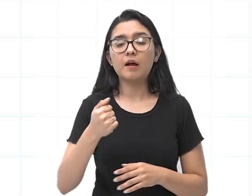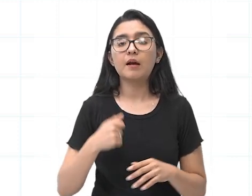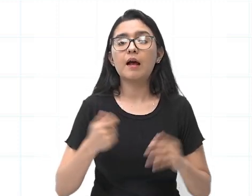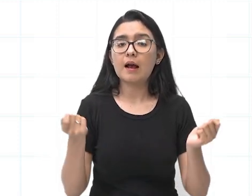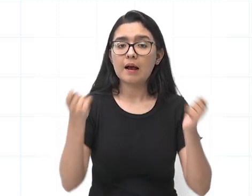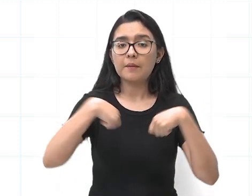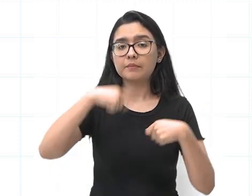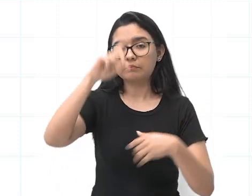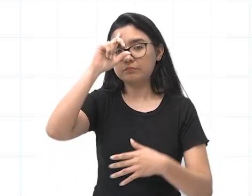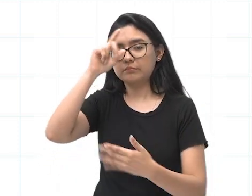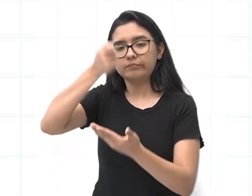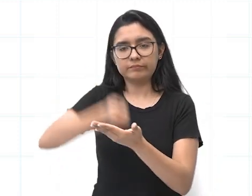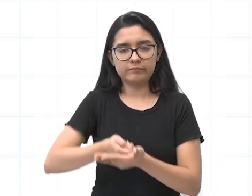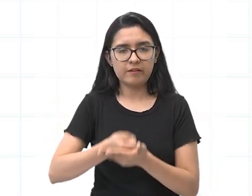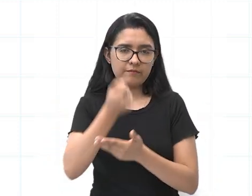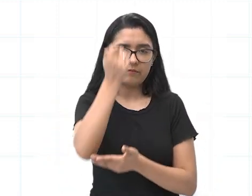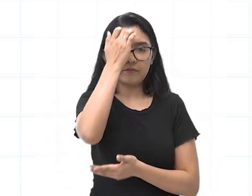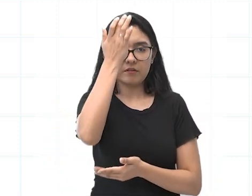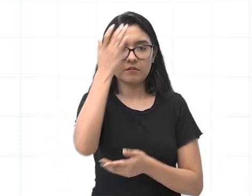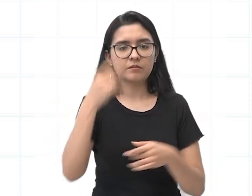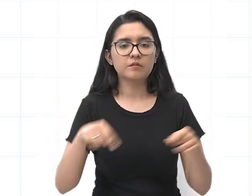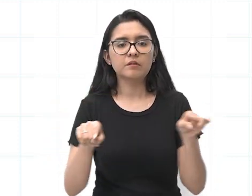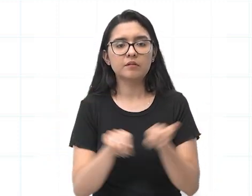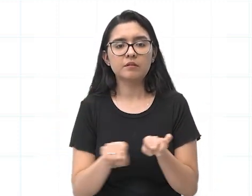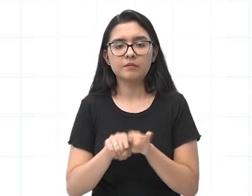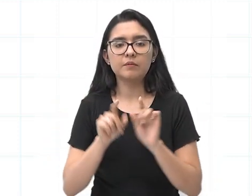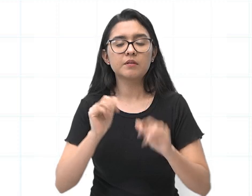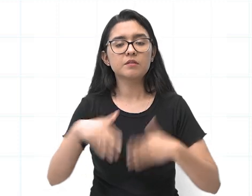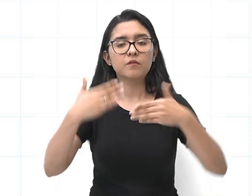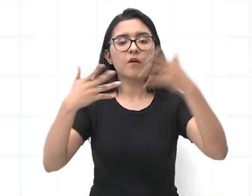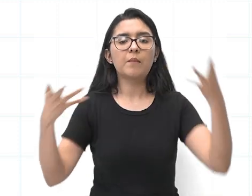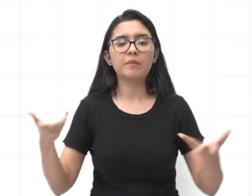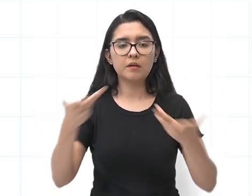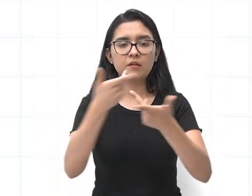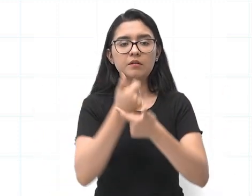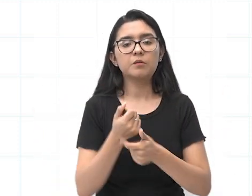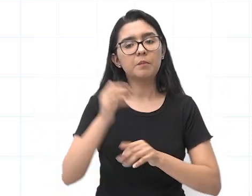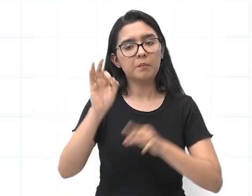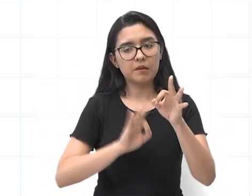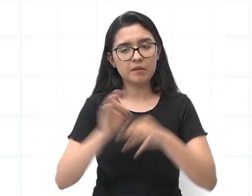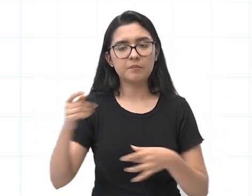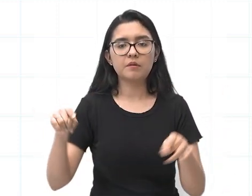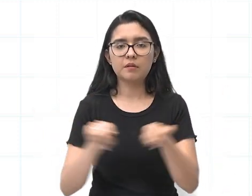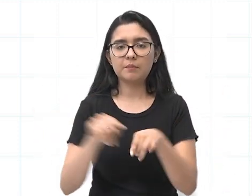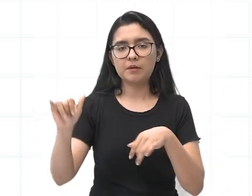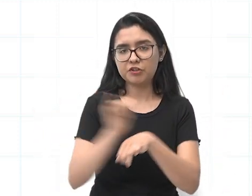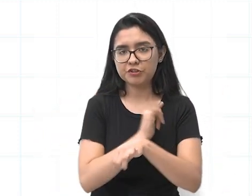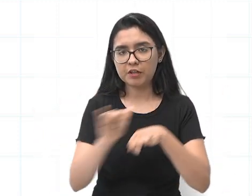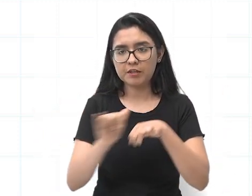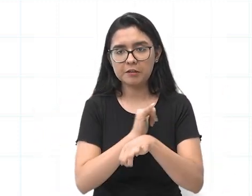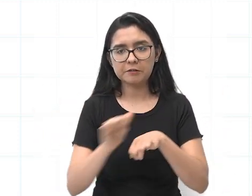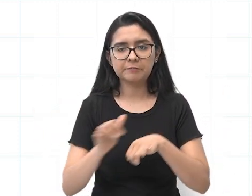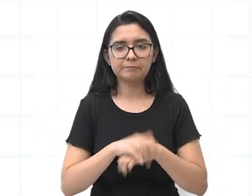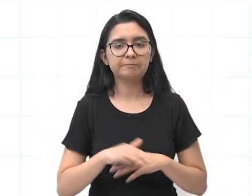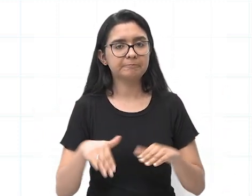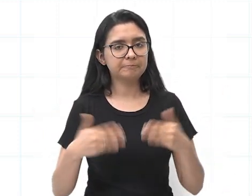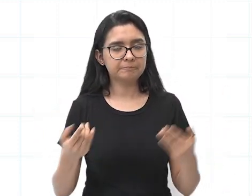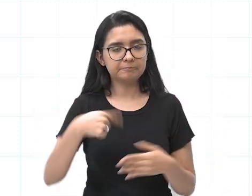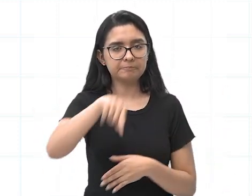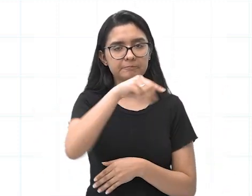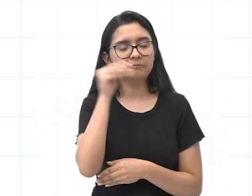desses atletas. Isso no boliche e isso no jogo de dardos também. Até porque quando a gente vai fazer um lançamento ou um arremesso, a